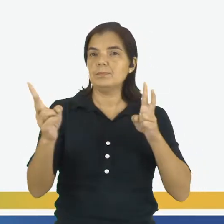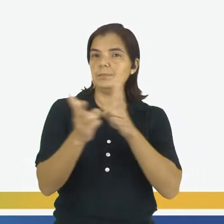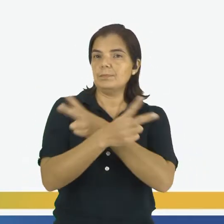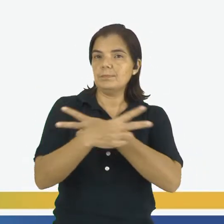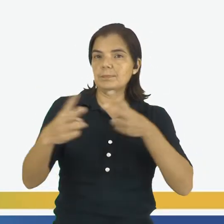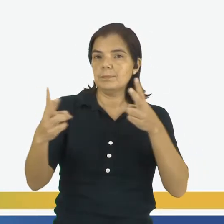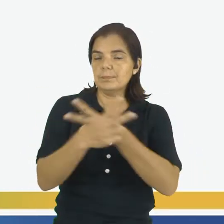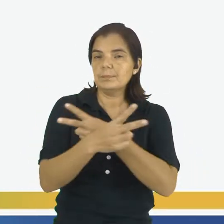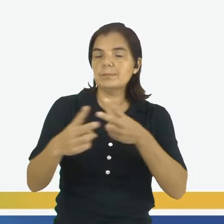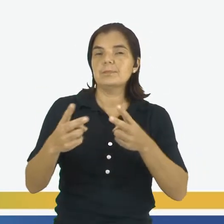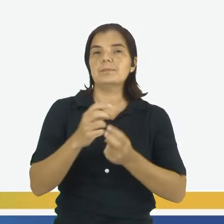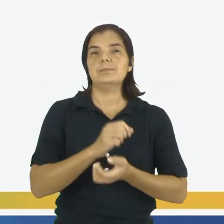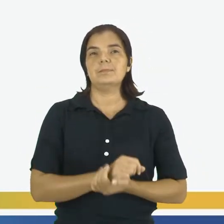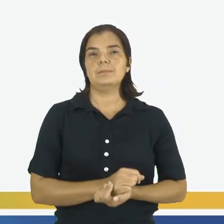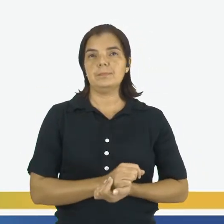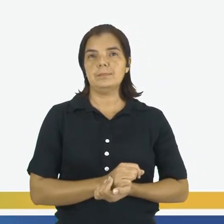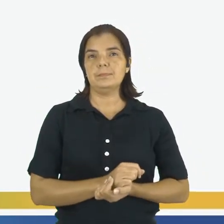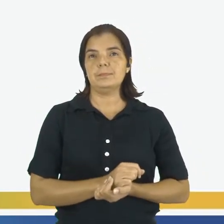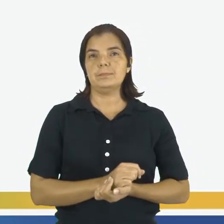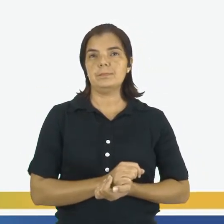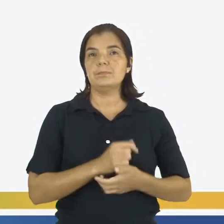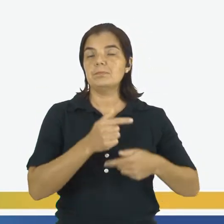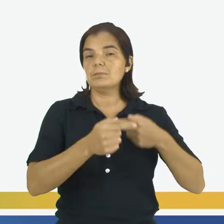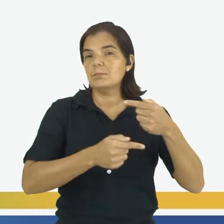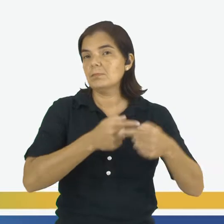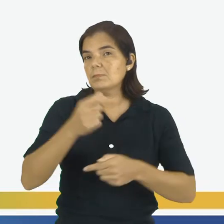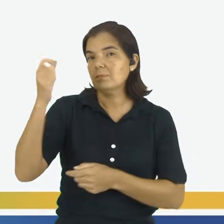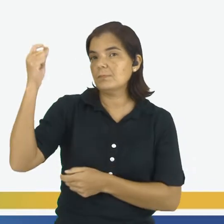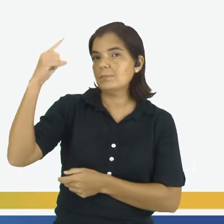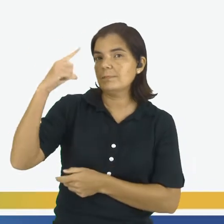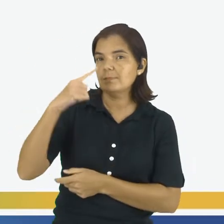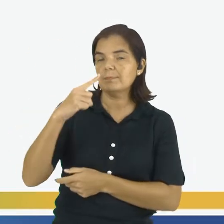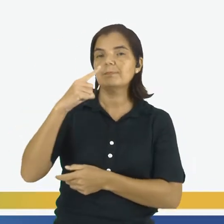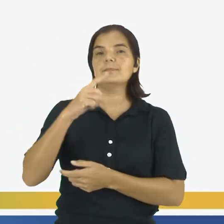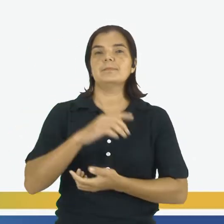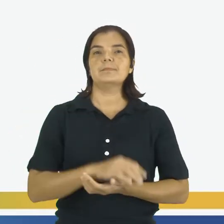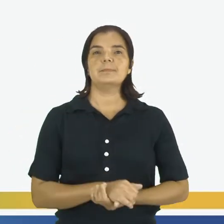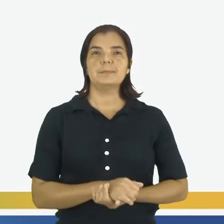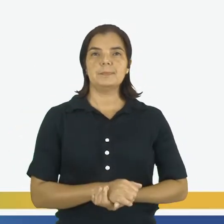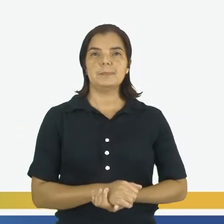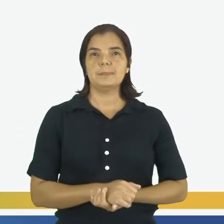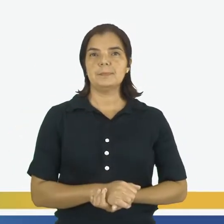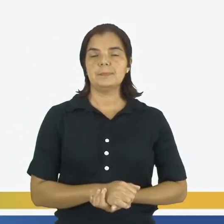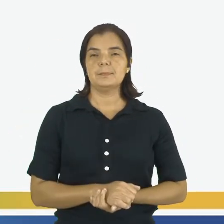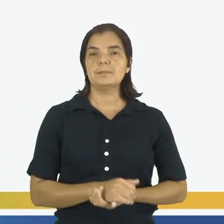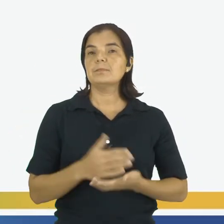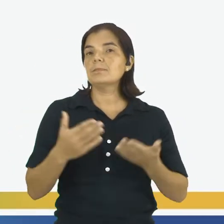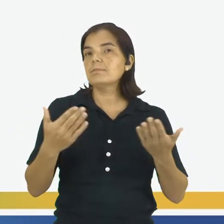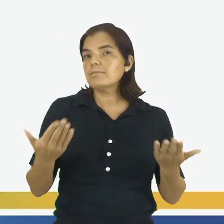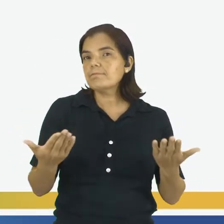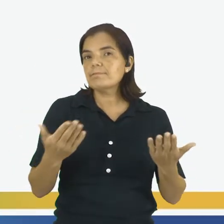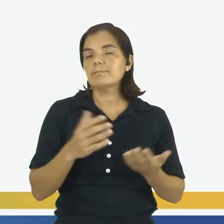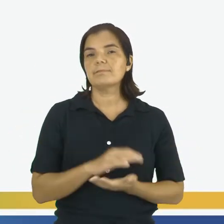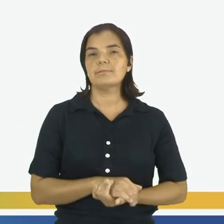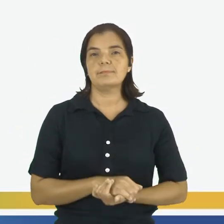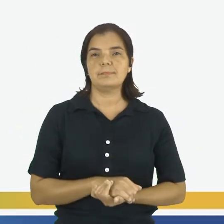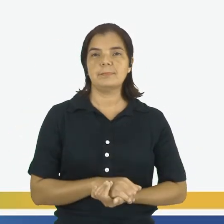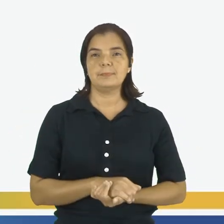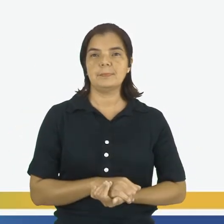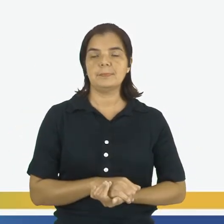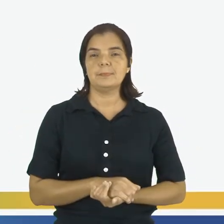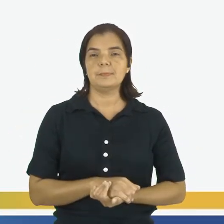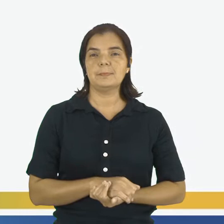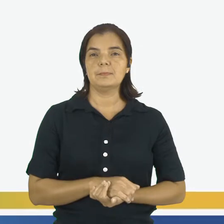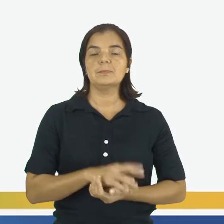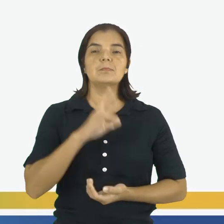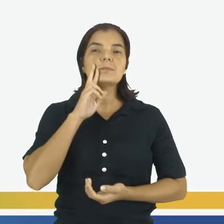gerada a partir da força do vento e gerada a partir da luz solar. Então, crianças,